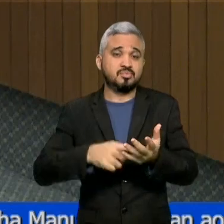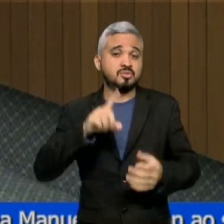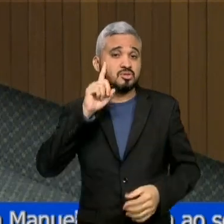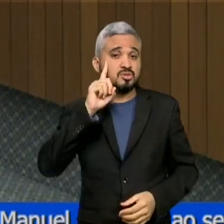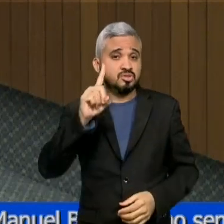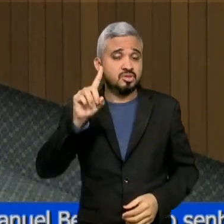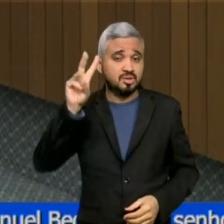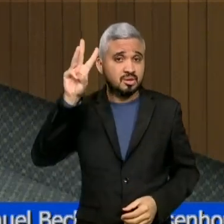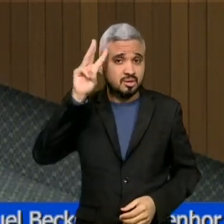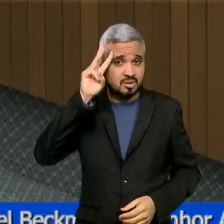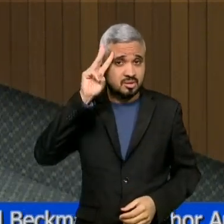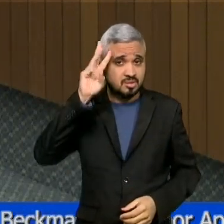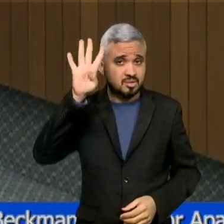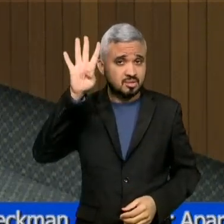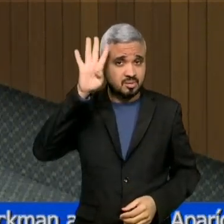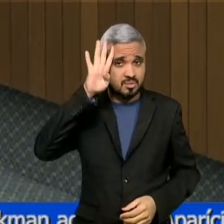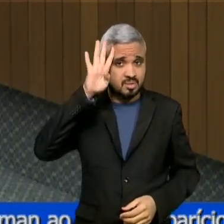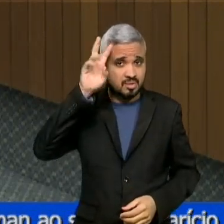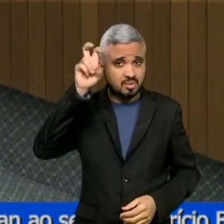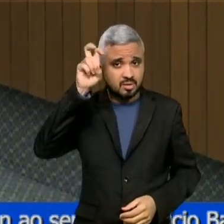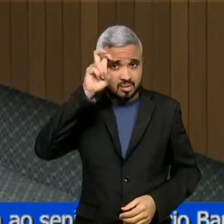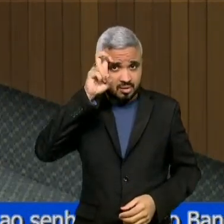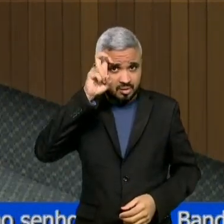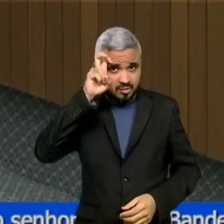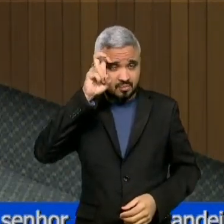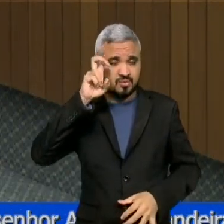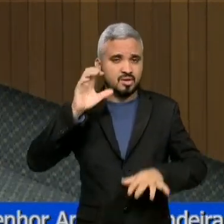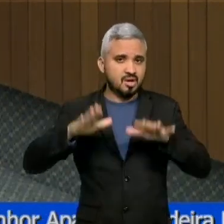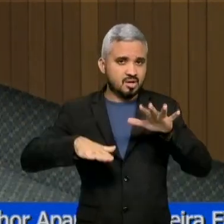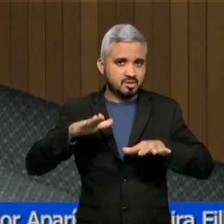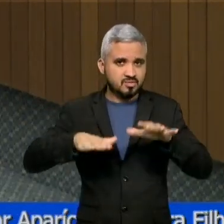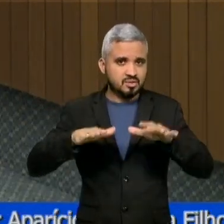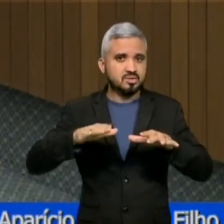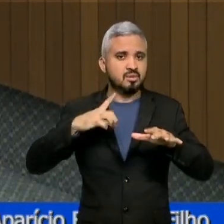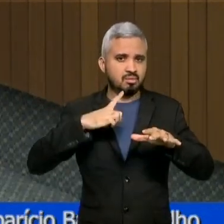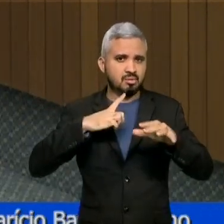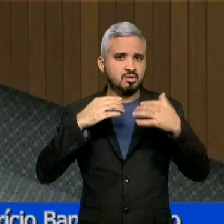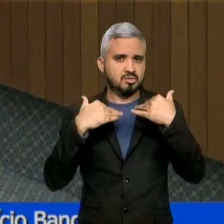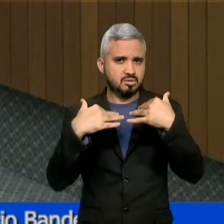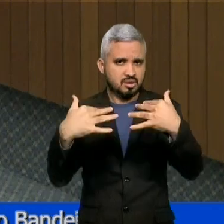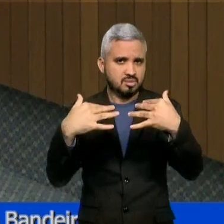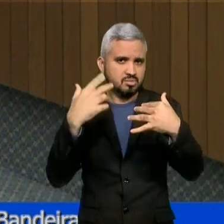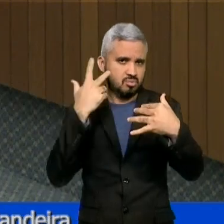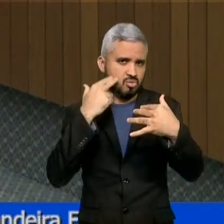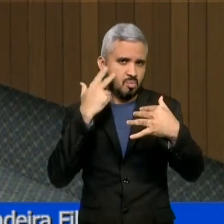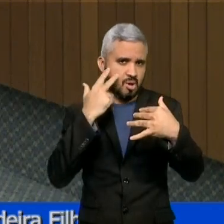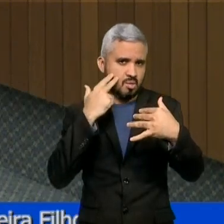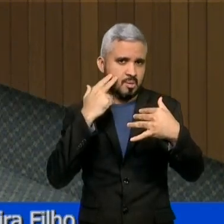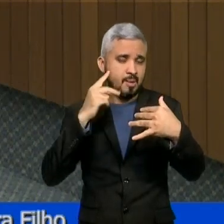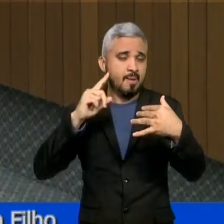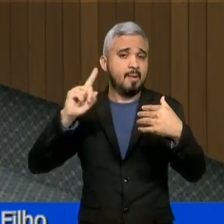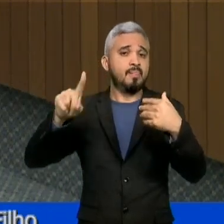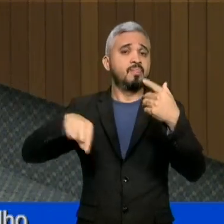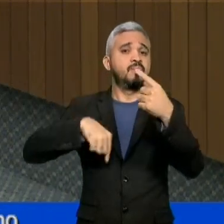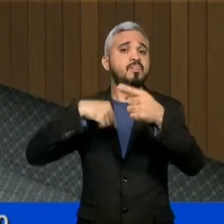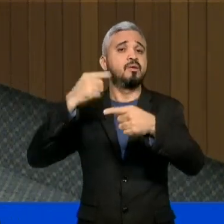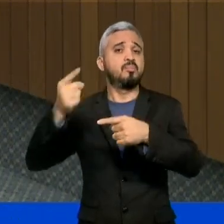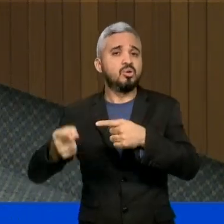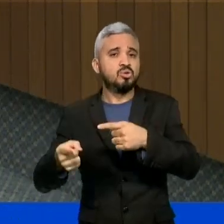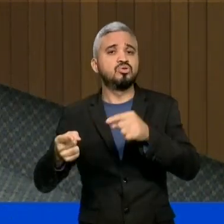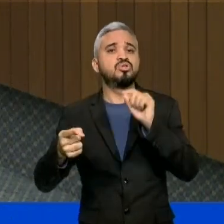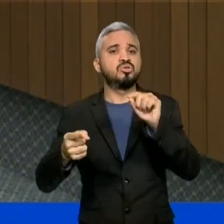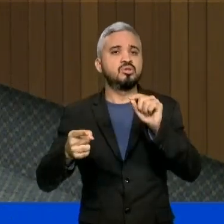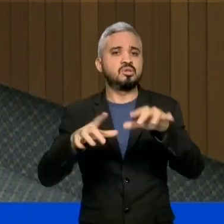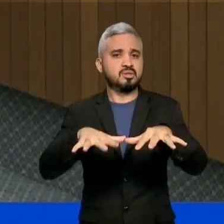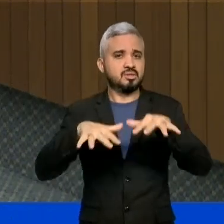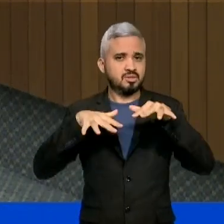que tem sessão ordinária e em seguida sessão solene, o autor do requerimento fica pedindo para um ou outro deputado, rapaz, fica, porque não dá para